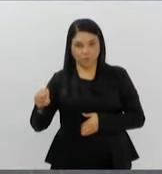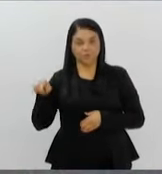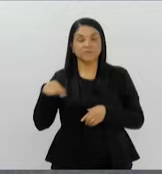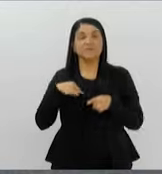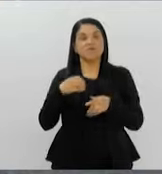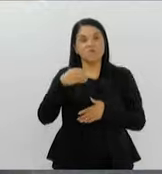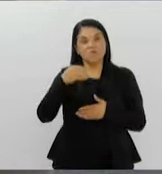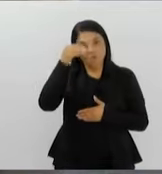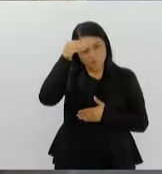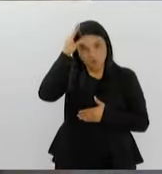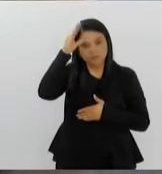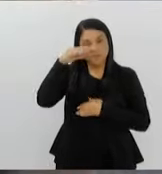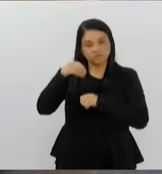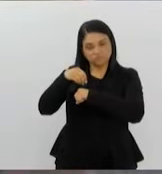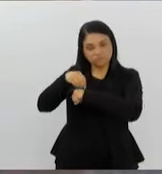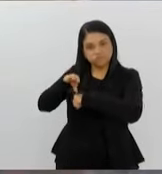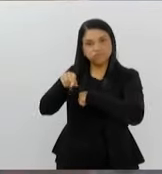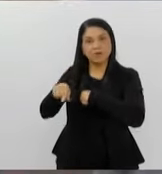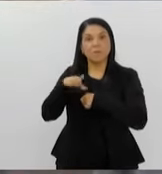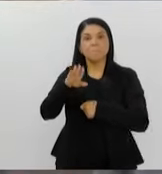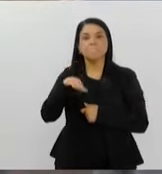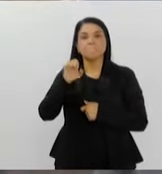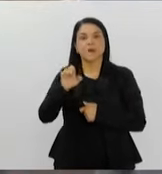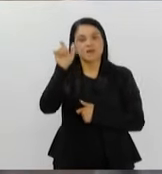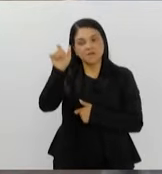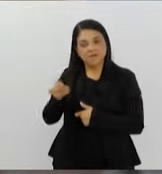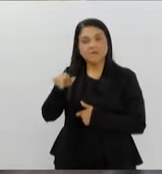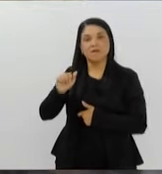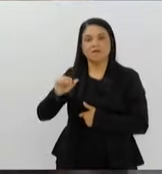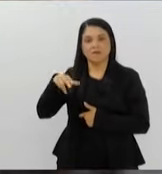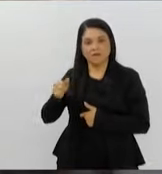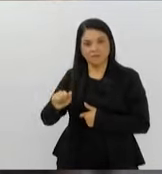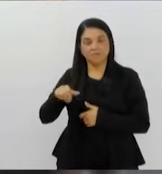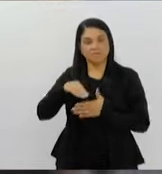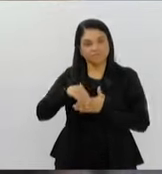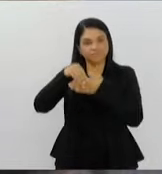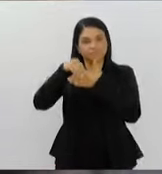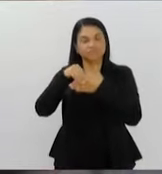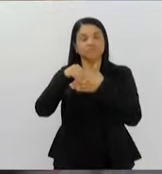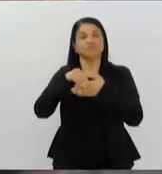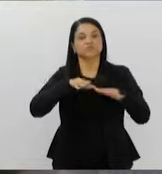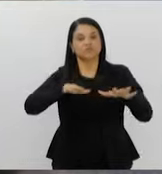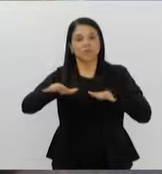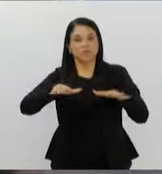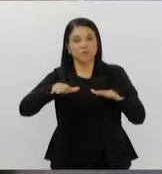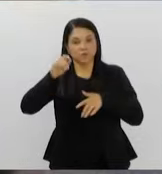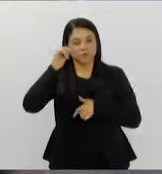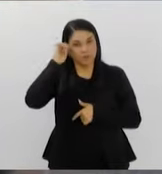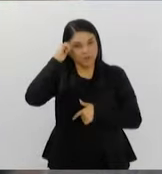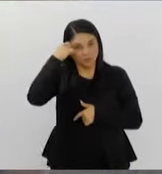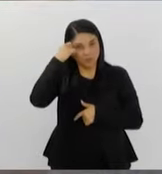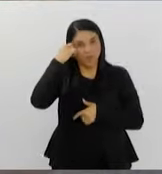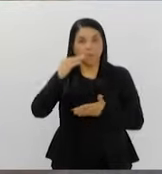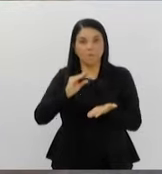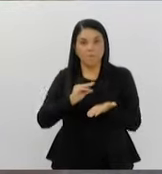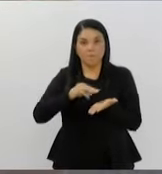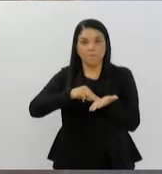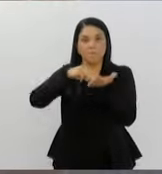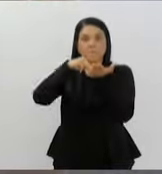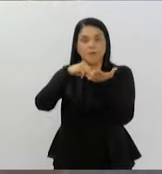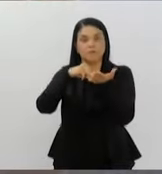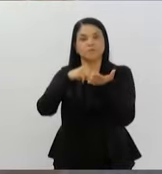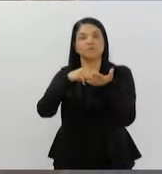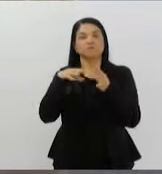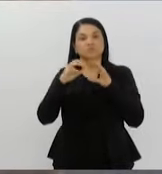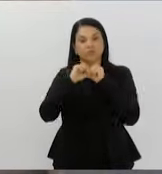passado através de sua mãe, Ana, que é uma militante histórica do movimento negro, que inclusive membro do Fórum de Mulheres Negras